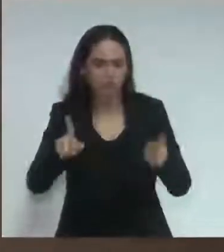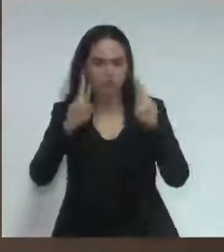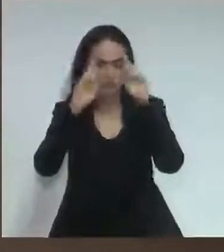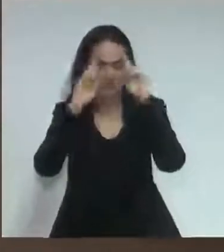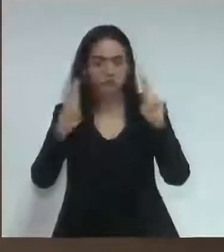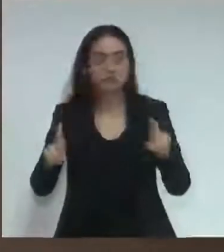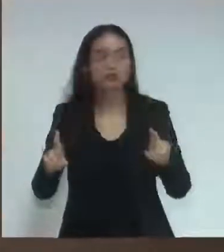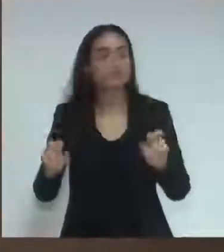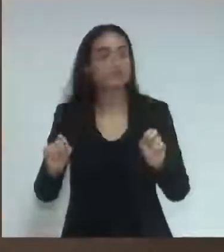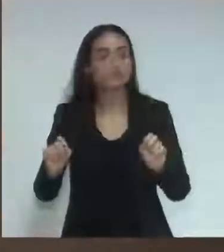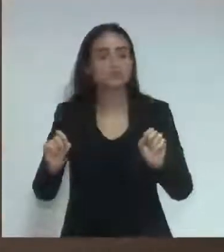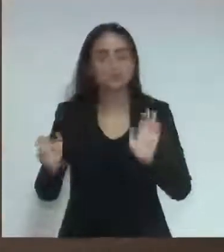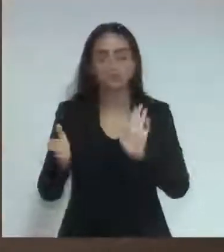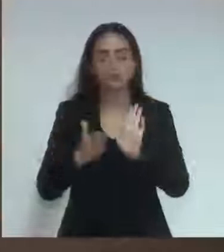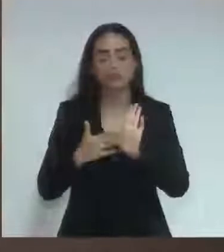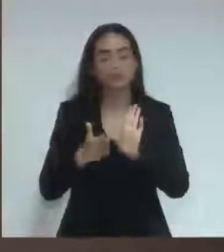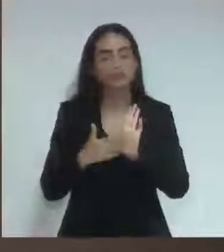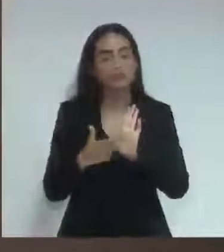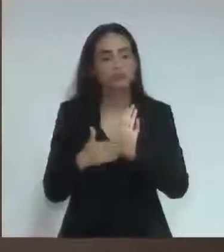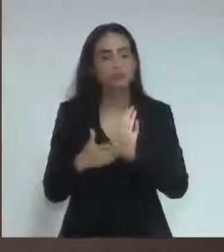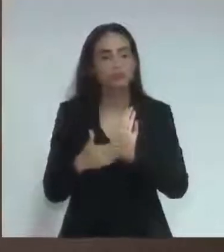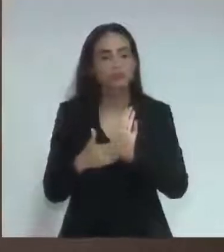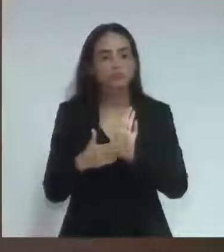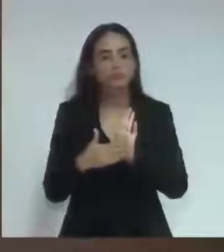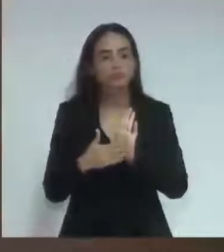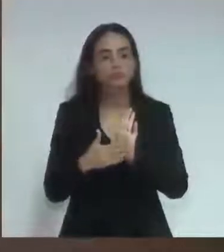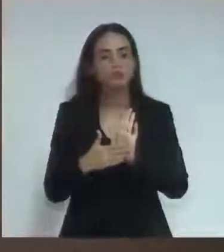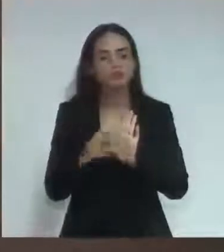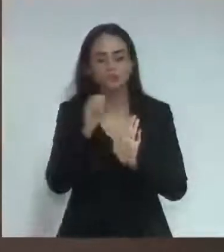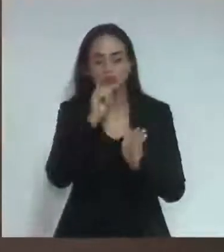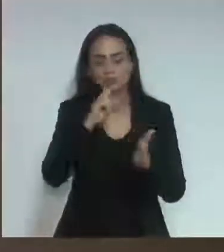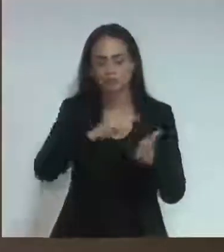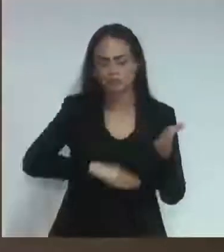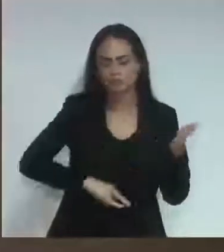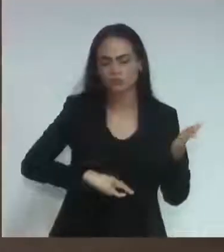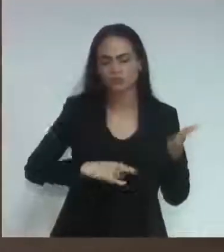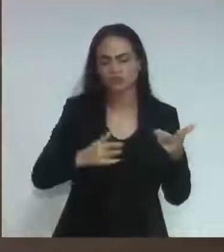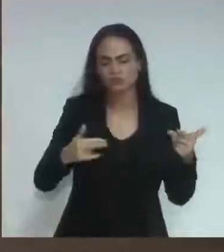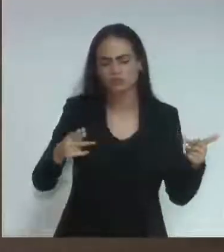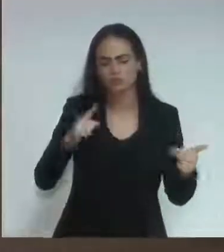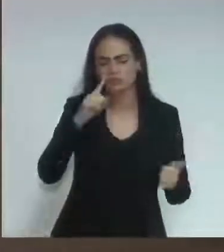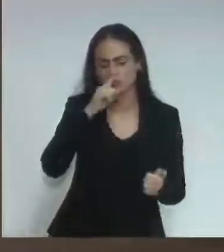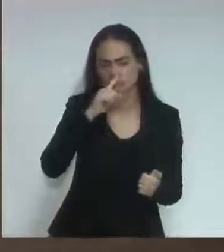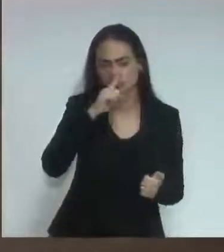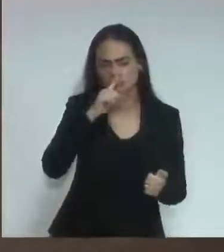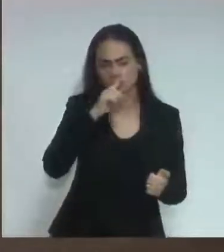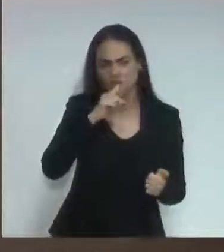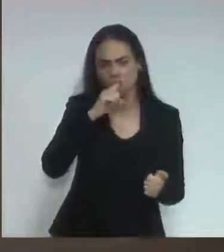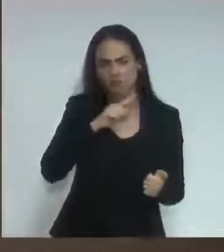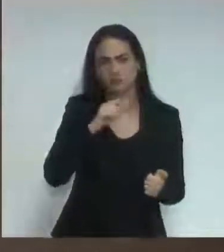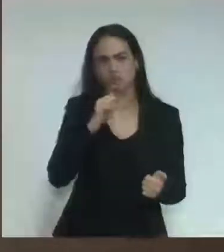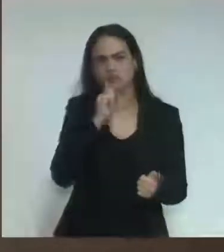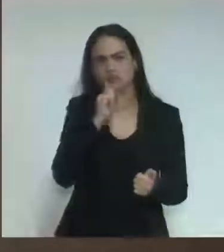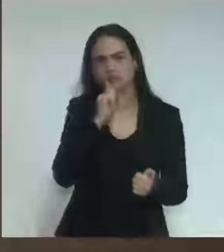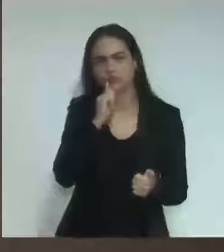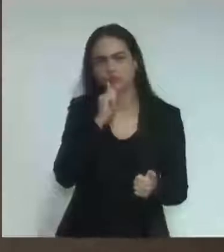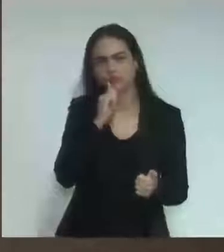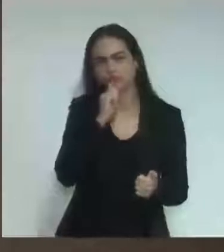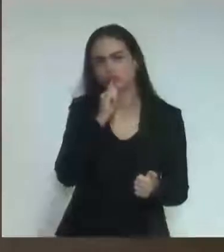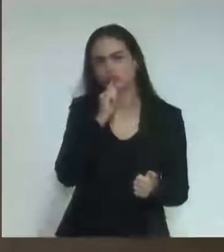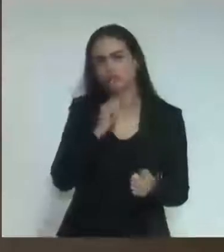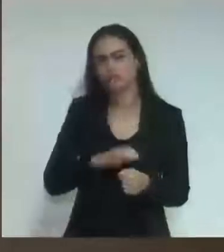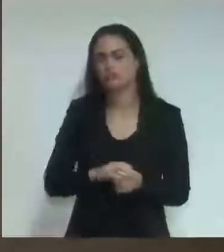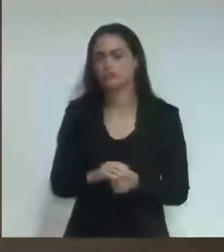querer propor qualquer situação, por alguma falha documental, algum problema assim, que venha a querer, por exemplo, abrir portarias